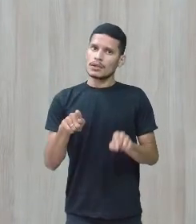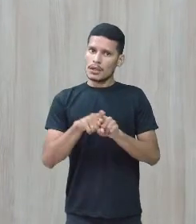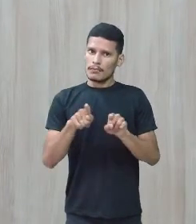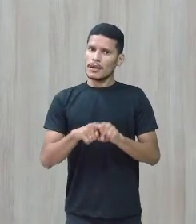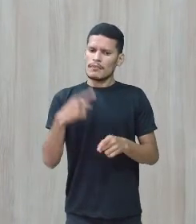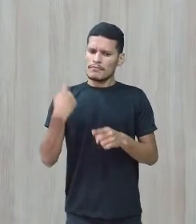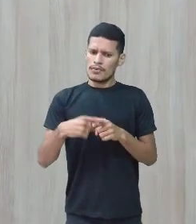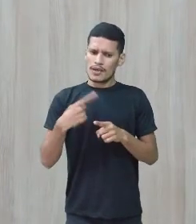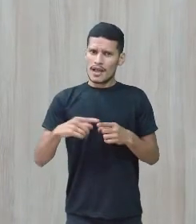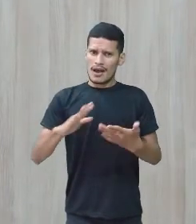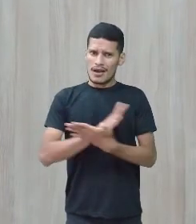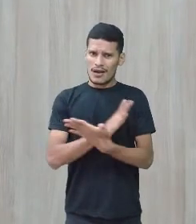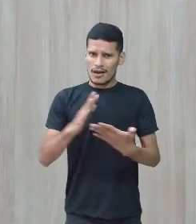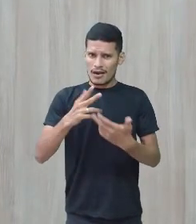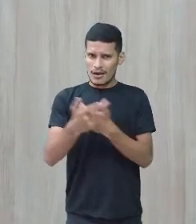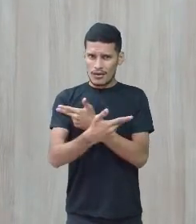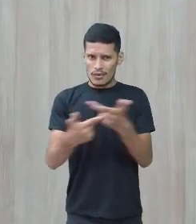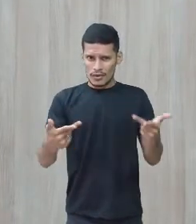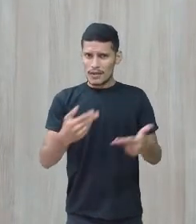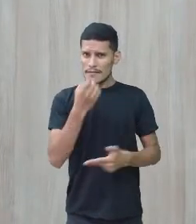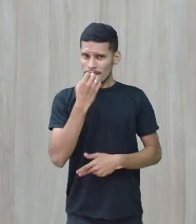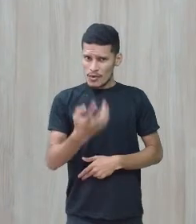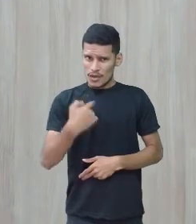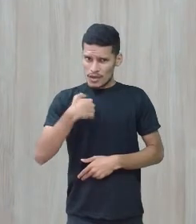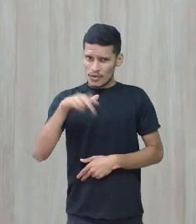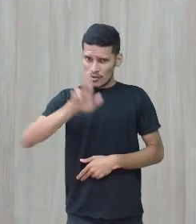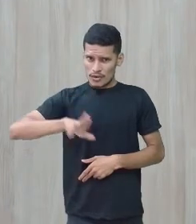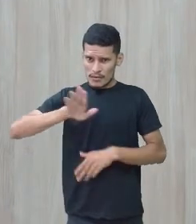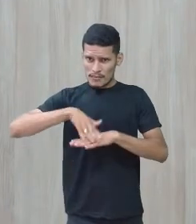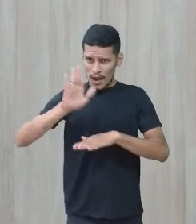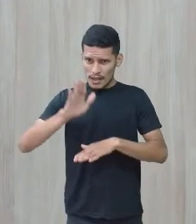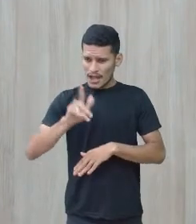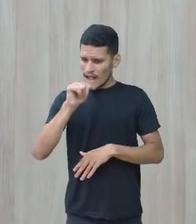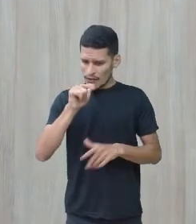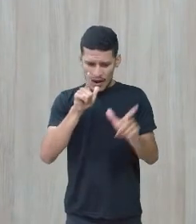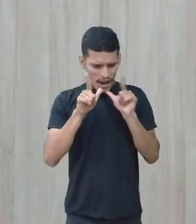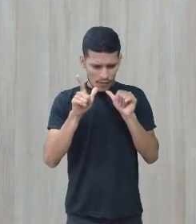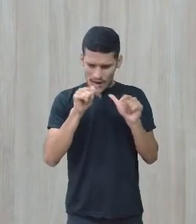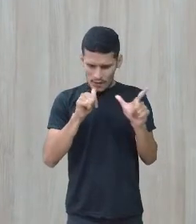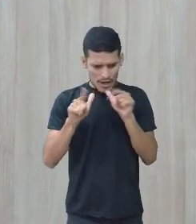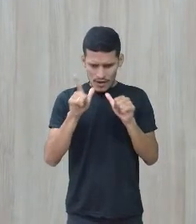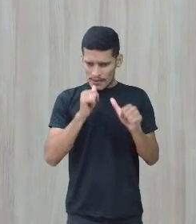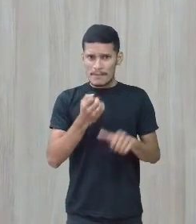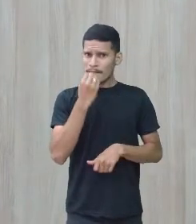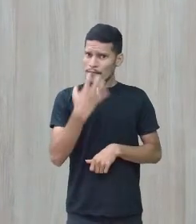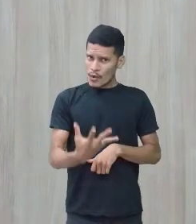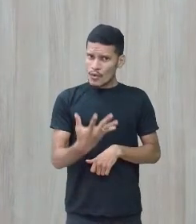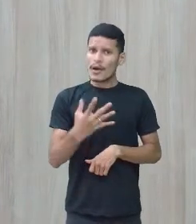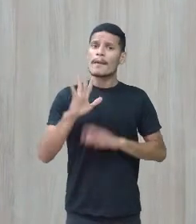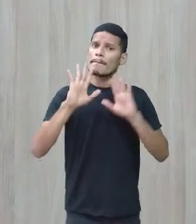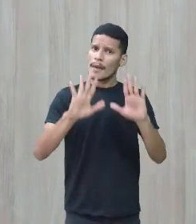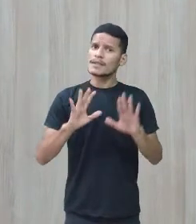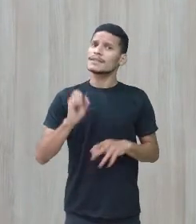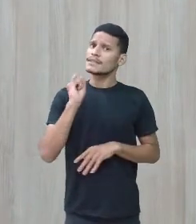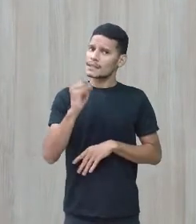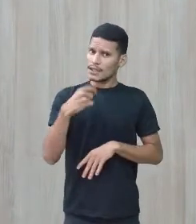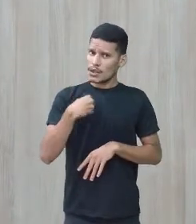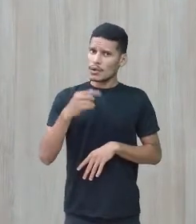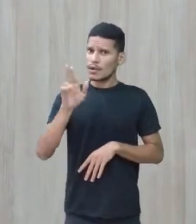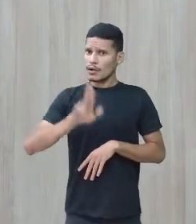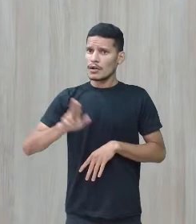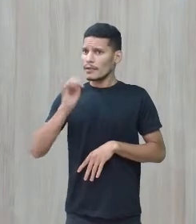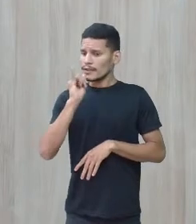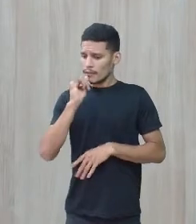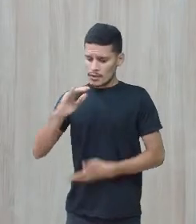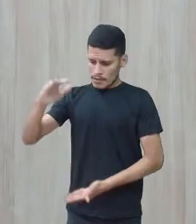algo é bom que eu vou consumir demais. Imagine, água é bom. A água faz bem para a nossa vida. Mas imagine, se eu pego ali